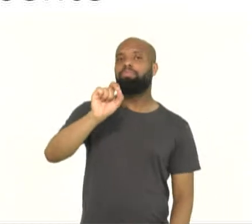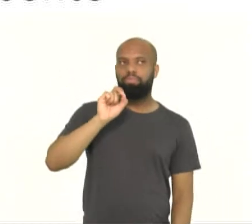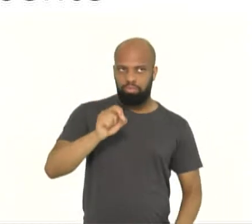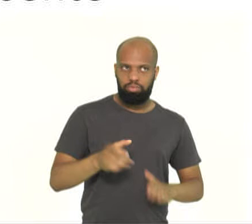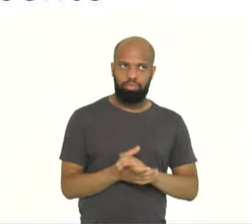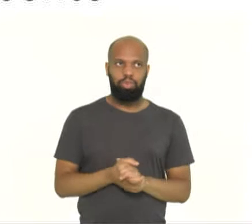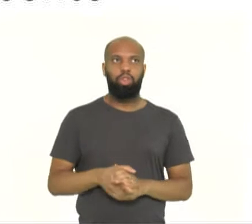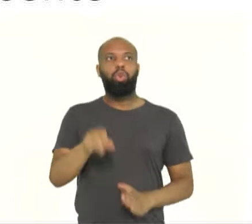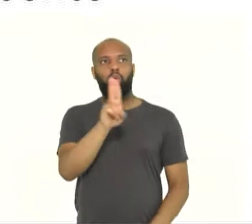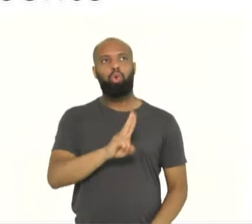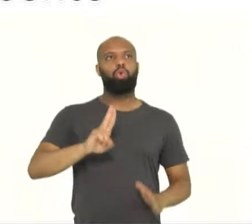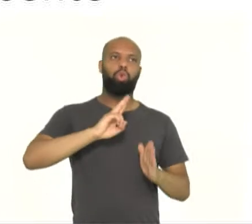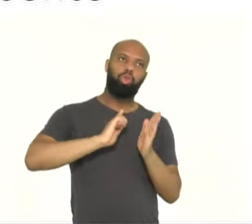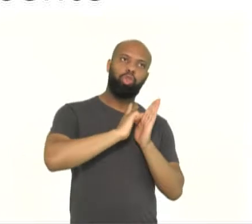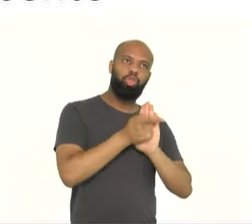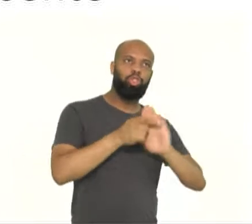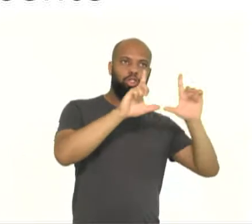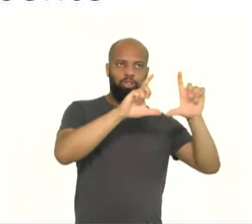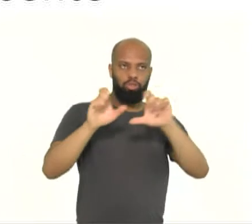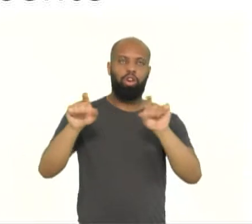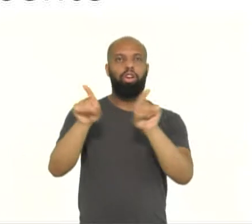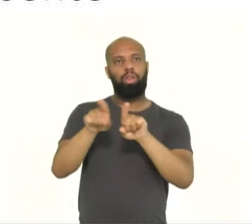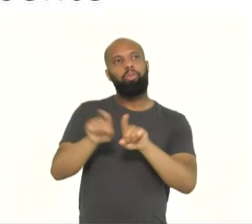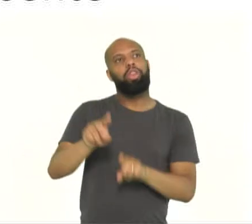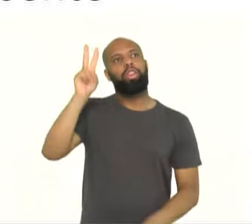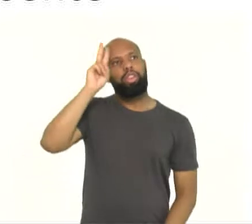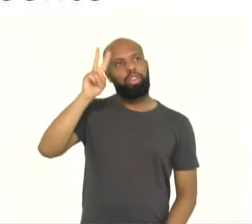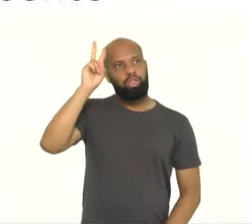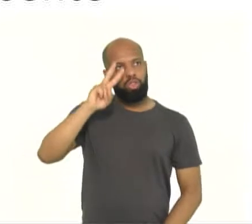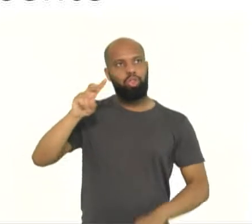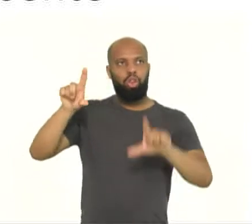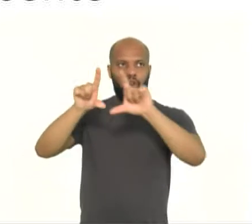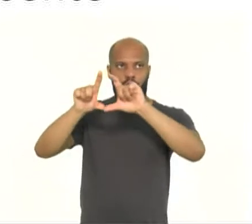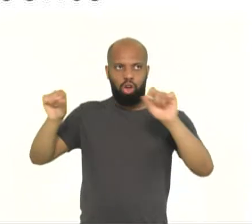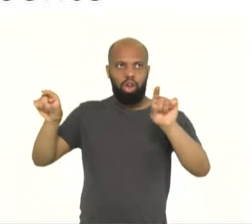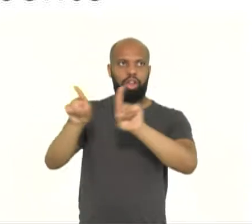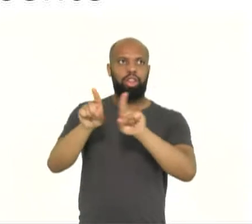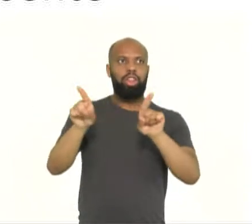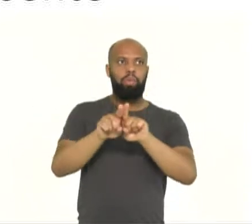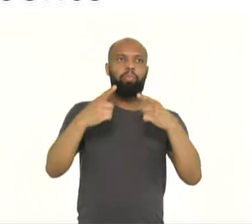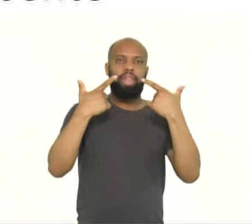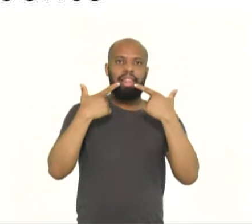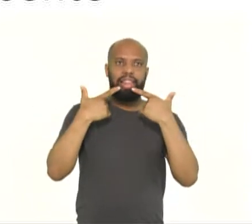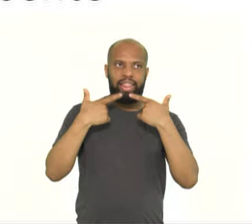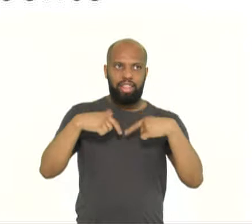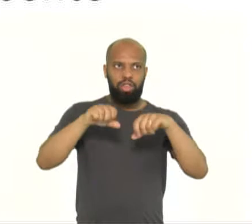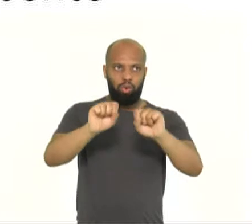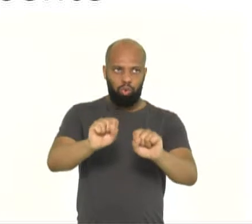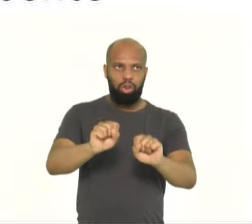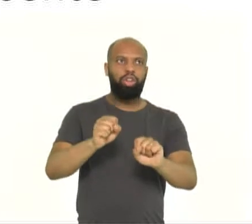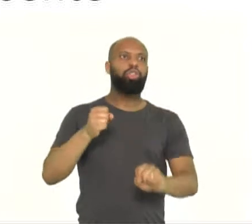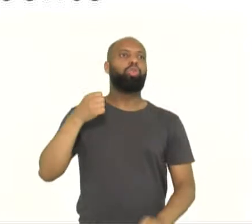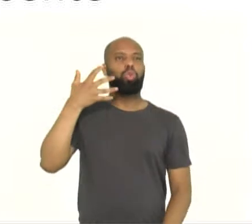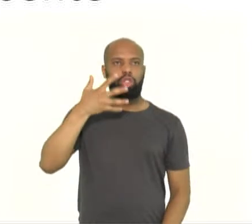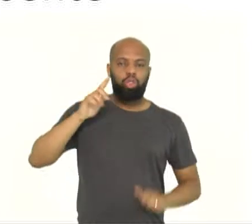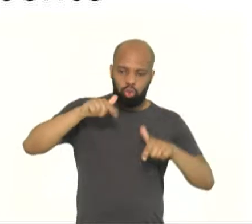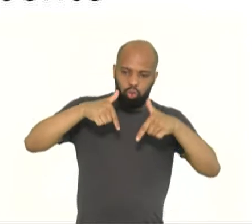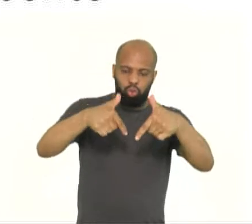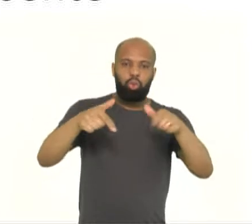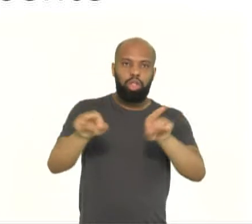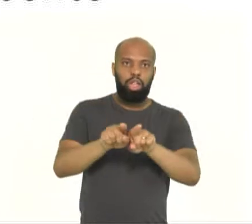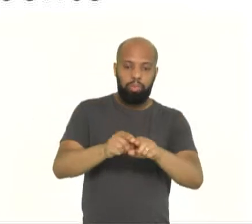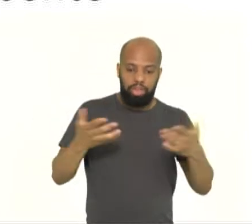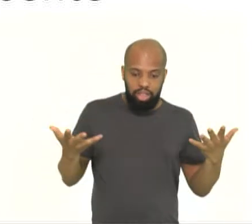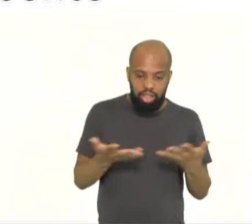E nós utilizamos nessa aula os gêneros fotografia e história em quadrinhos, estudamos algumas ações no presente